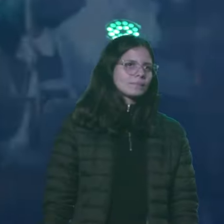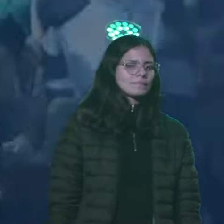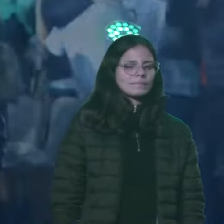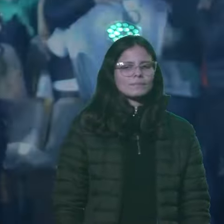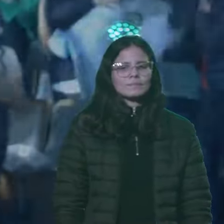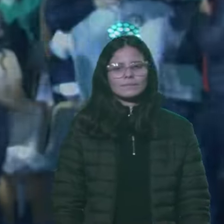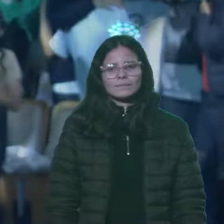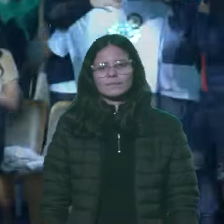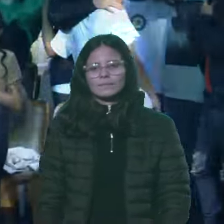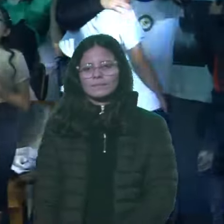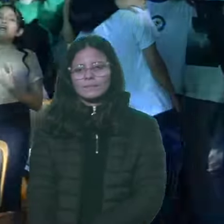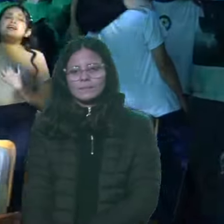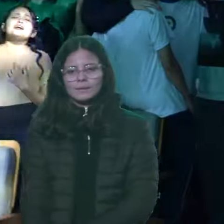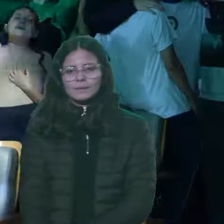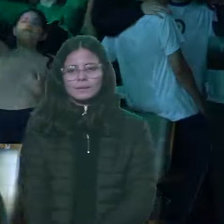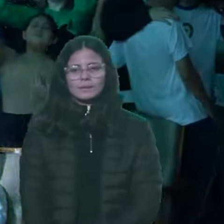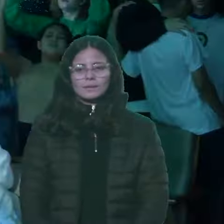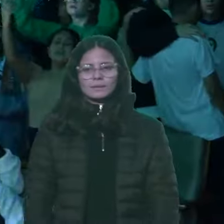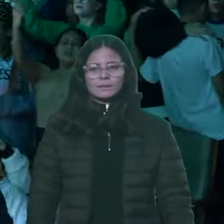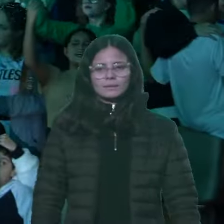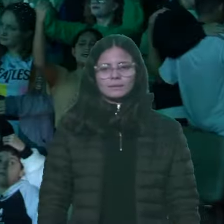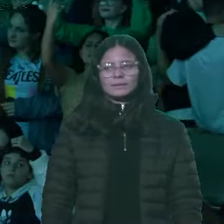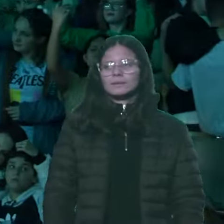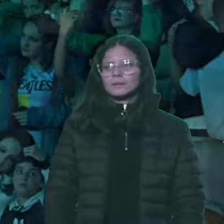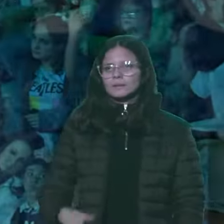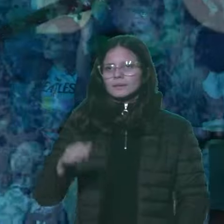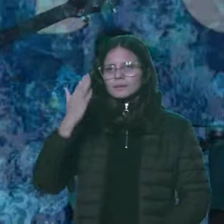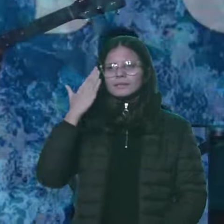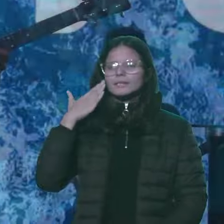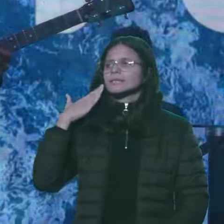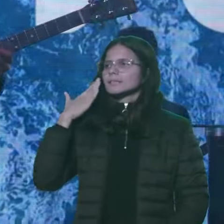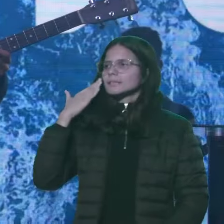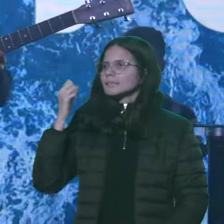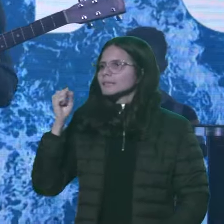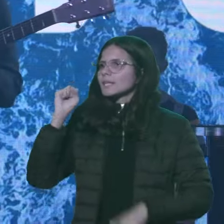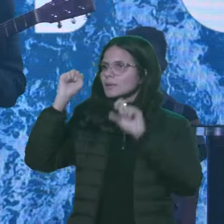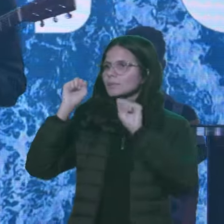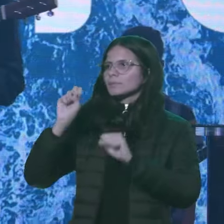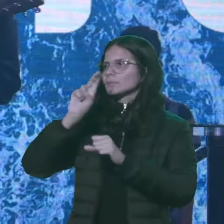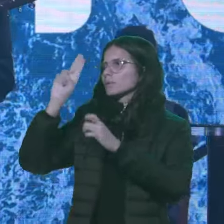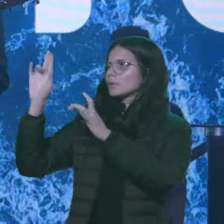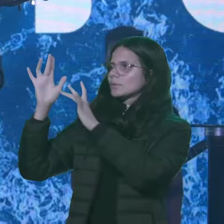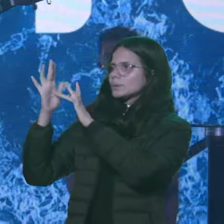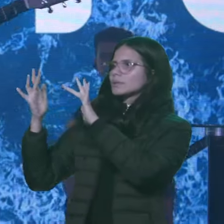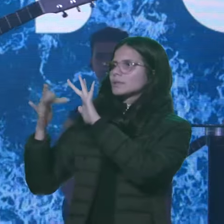Senhor, há poder no seu nome. E nós declaramos em nome de Jesus,